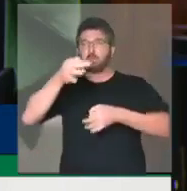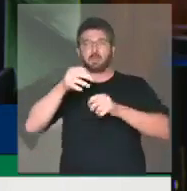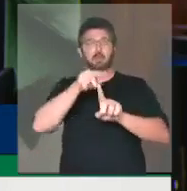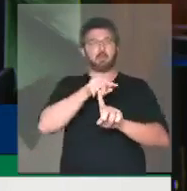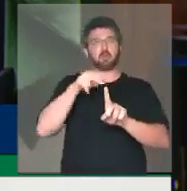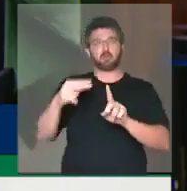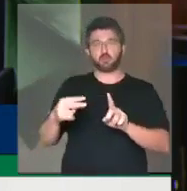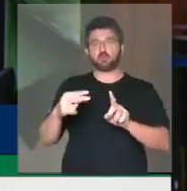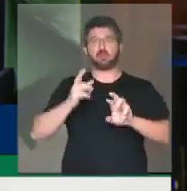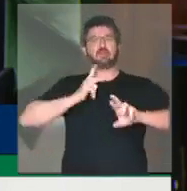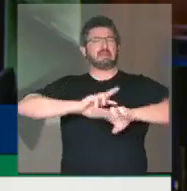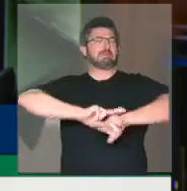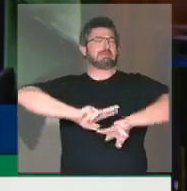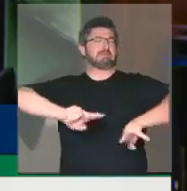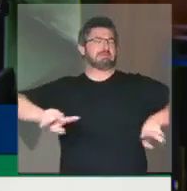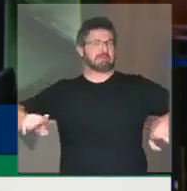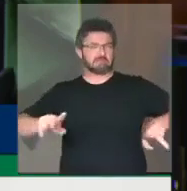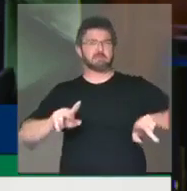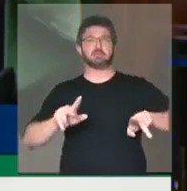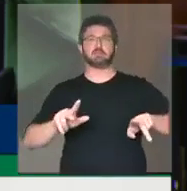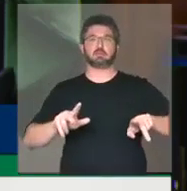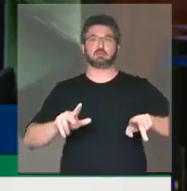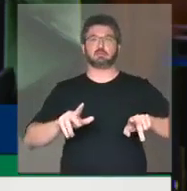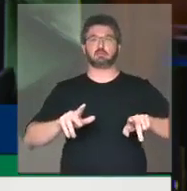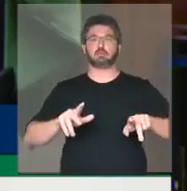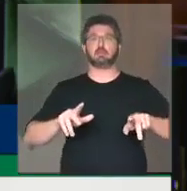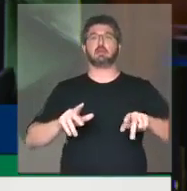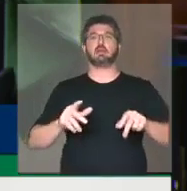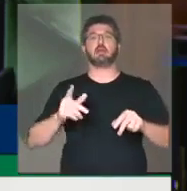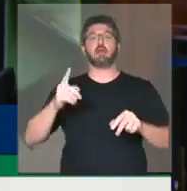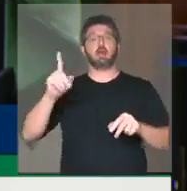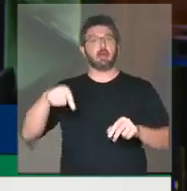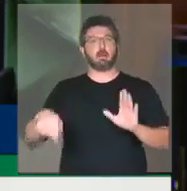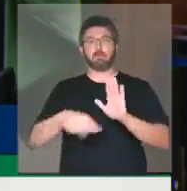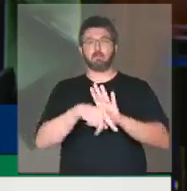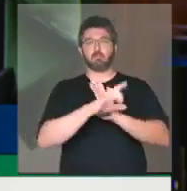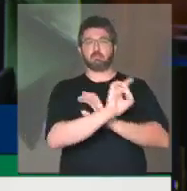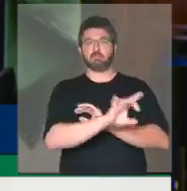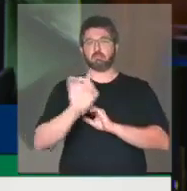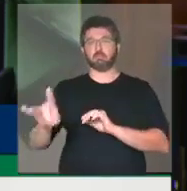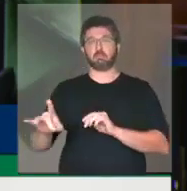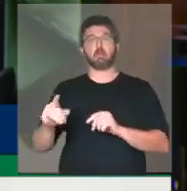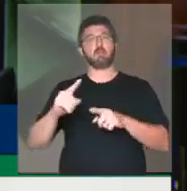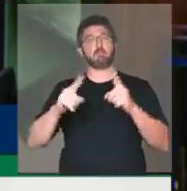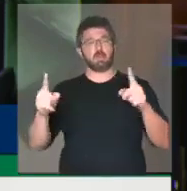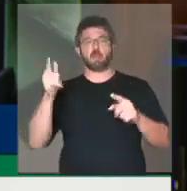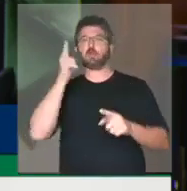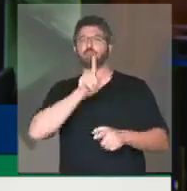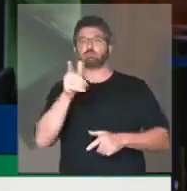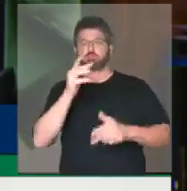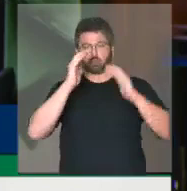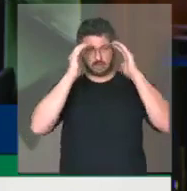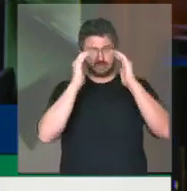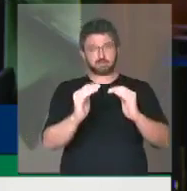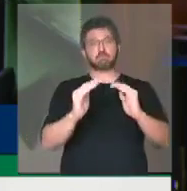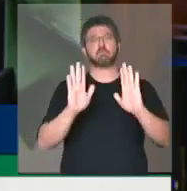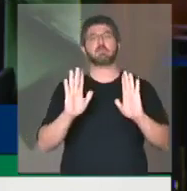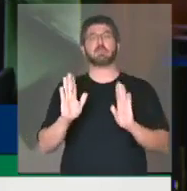divergências, que são inúmeras e que são muitas e que são medulares, com civilidade e com